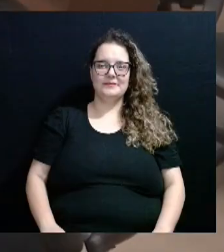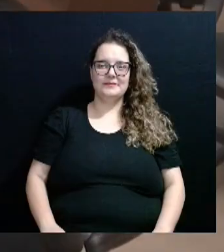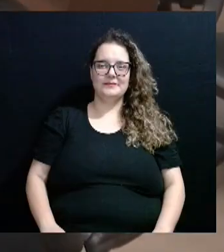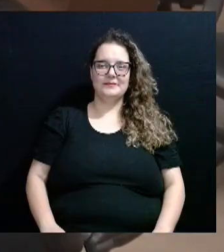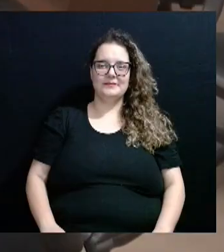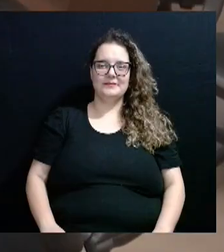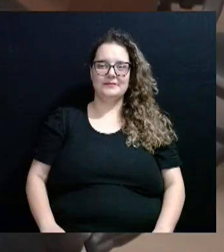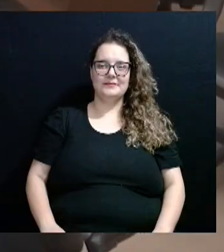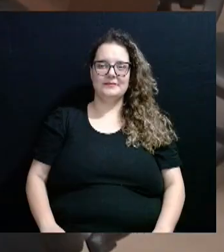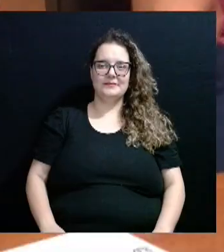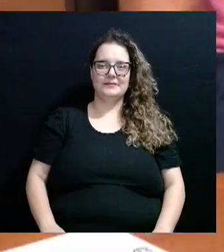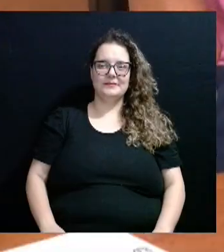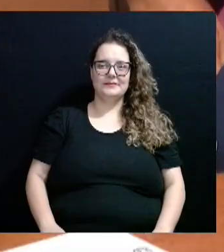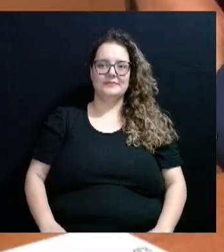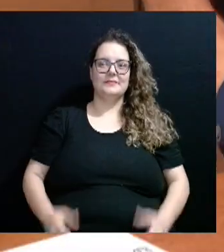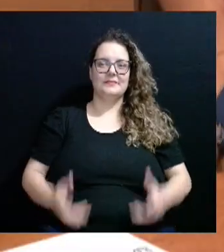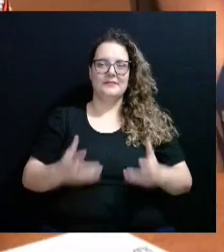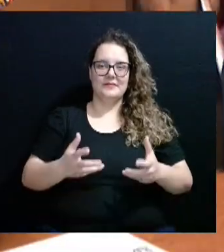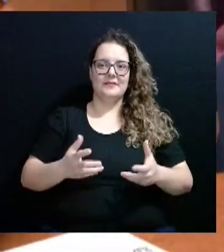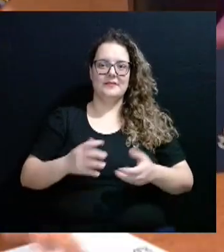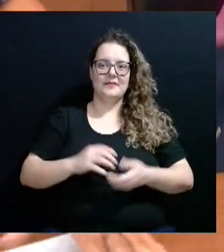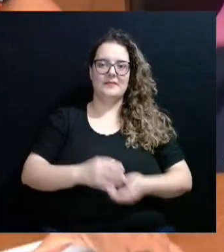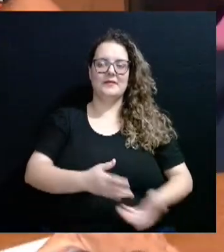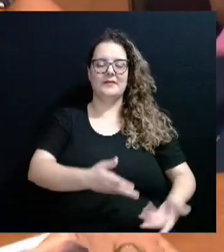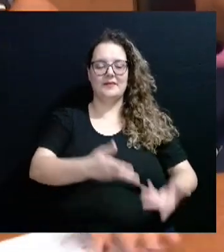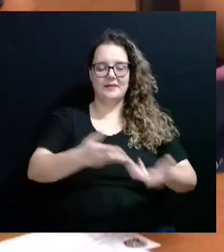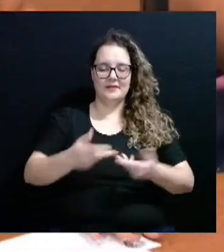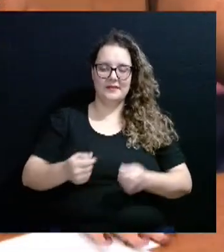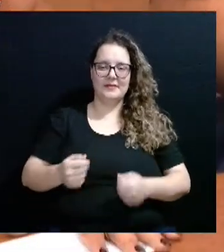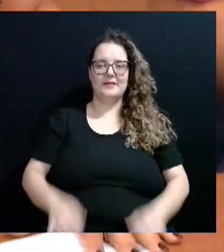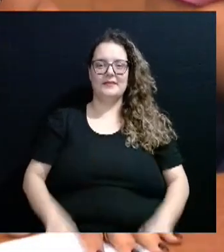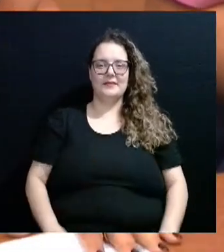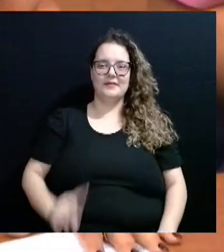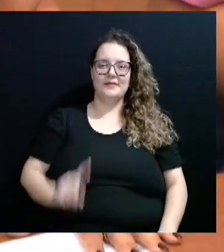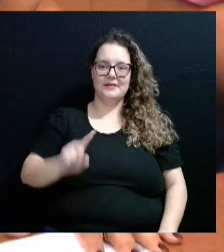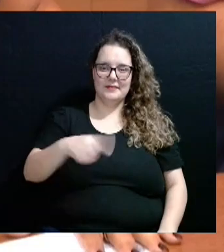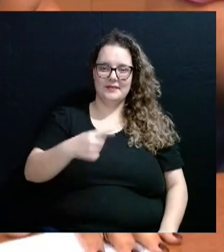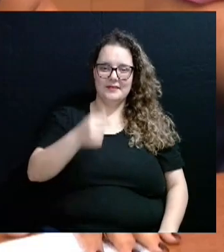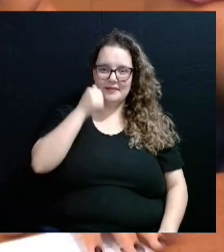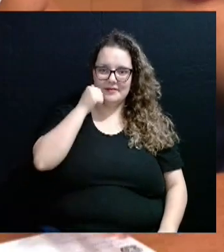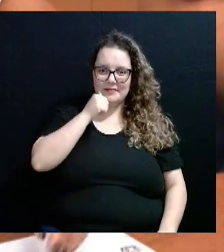Quero convidar também uma outra mulher,